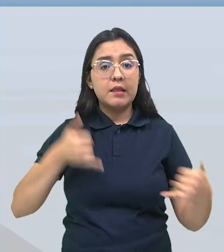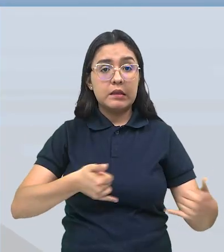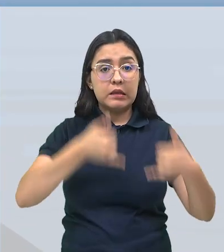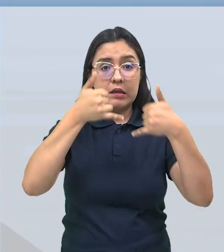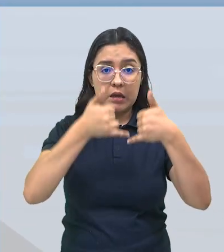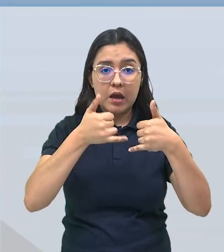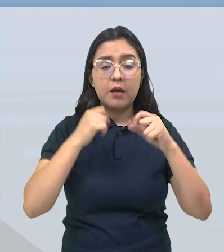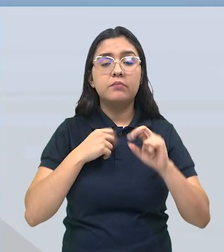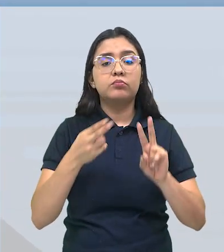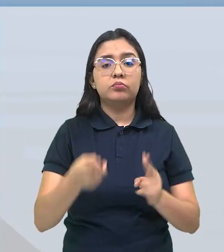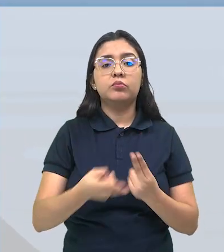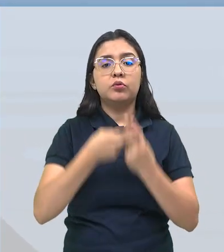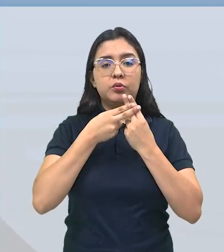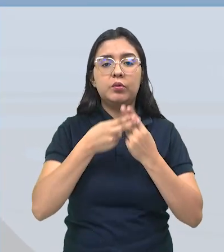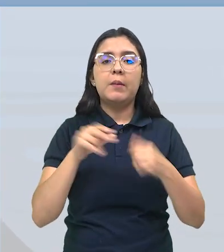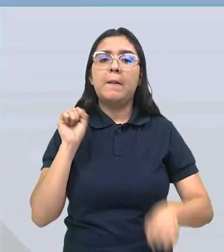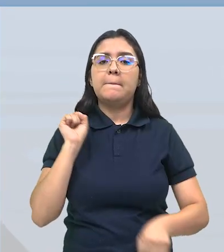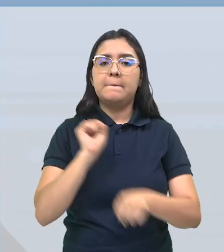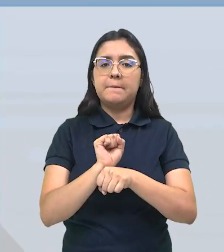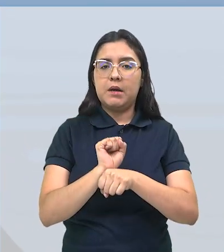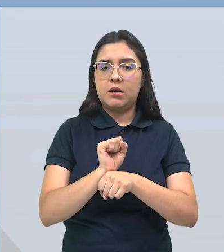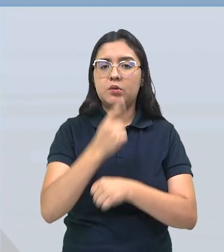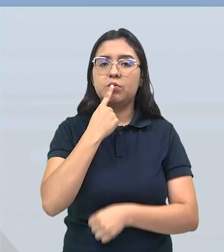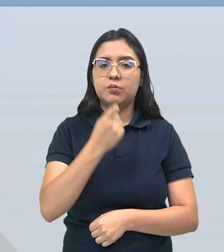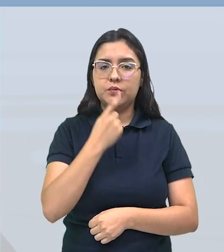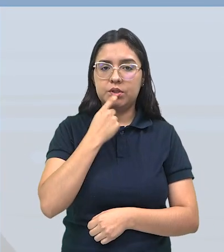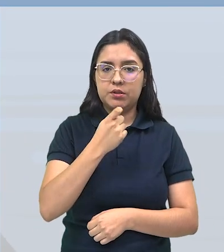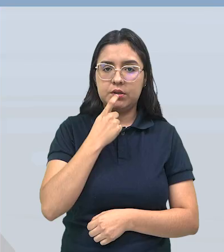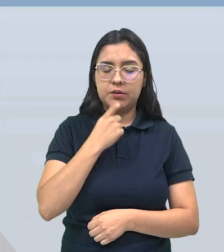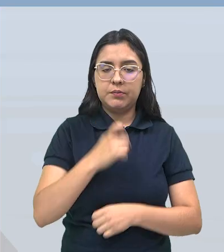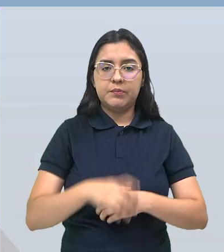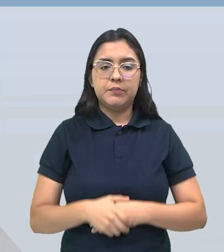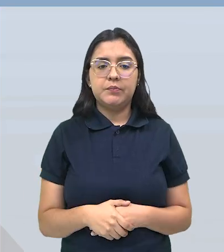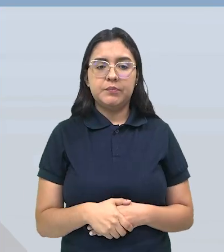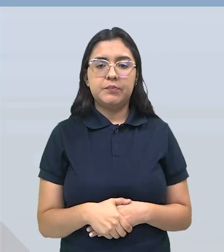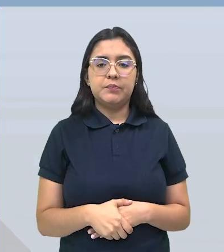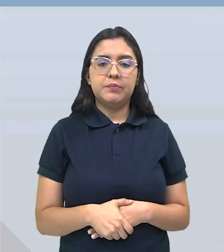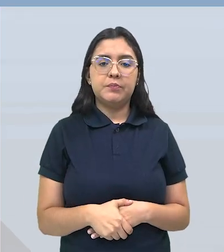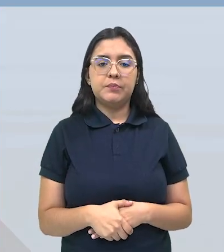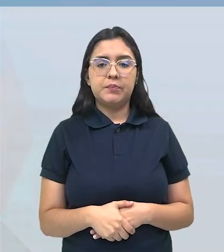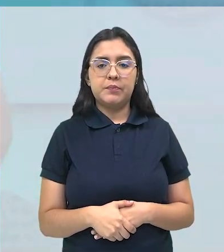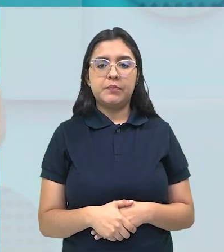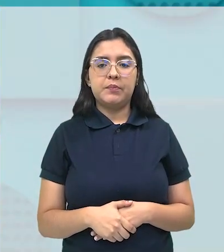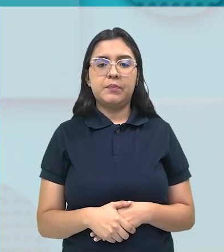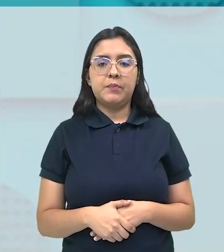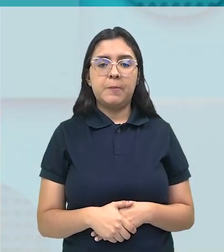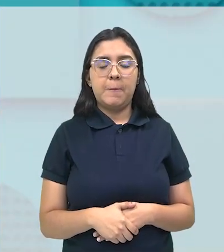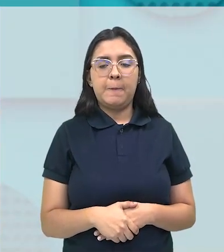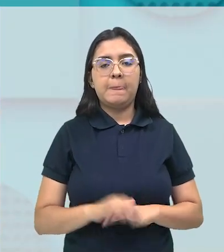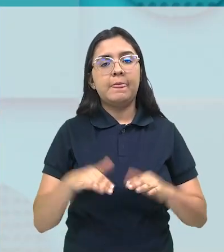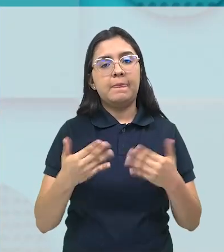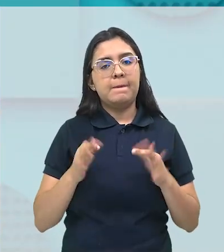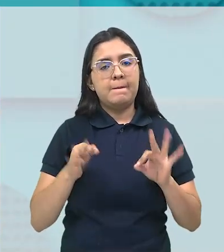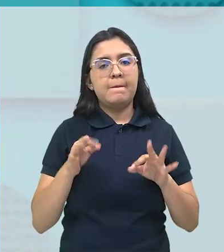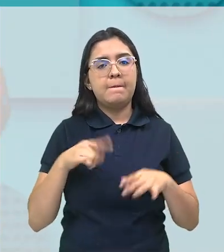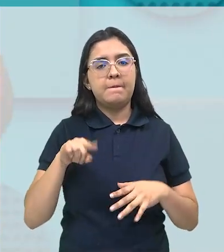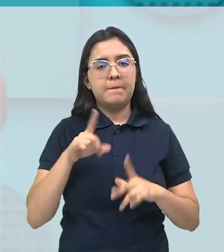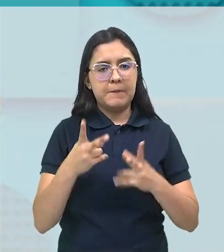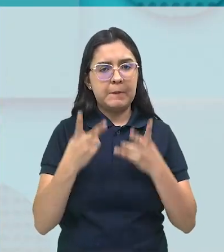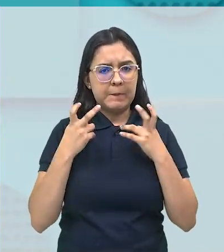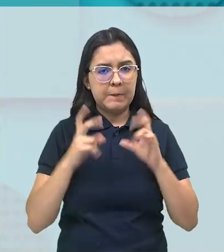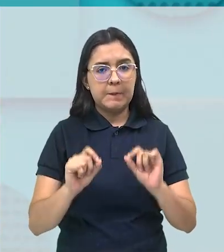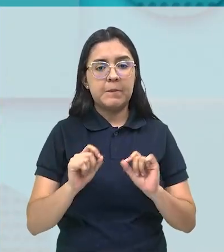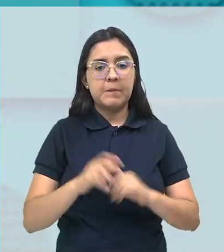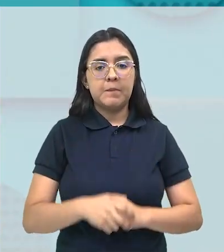feita é ligar para a emergência e estancar o sangramento para estabilizar a vítima. Muito bem, então esse